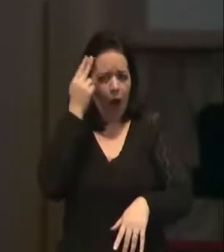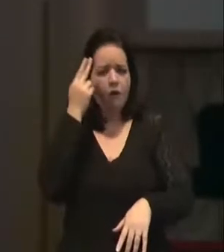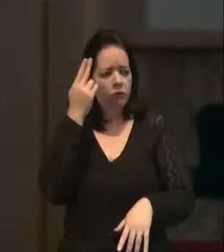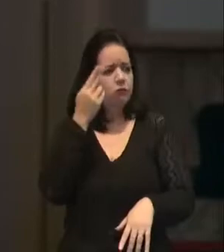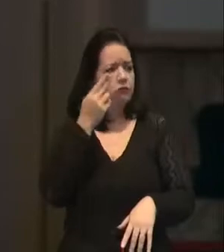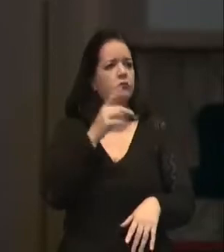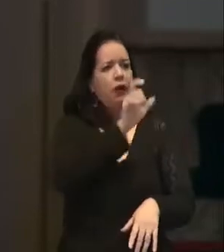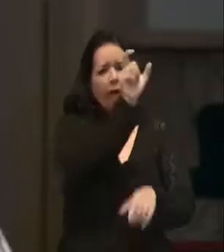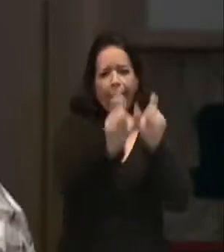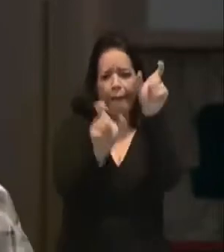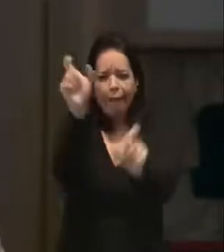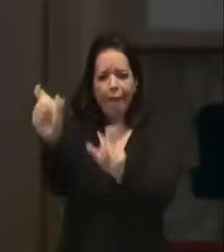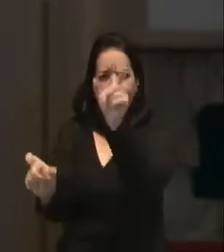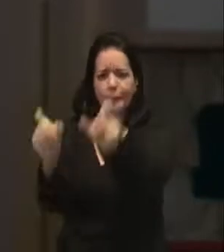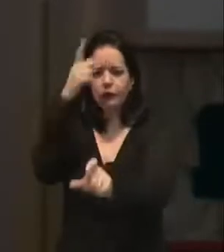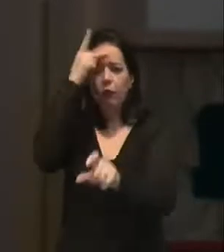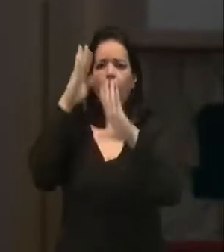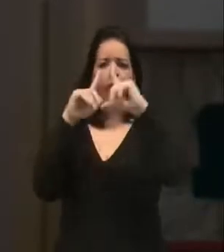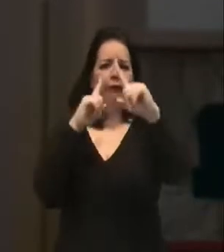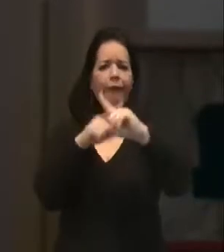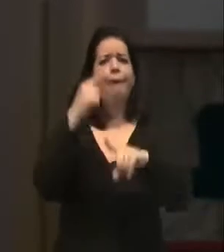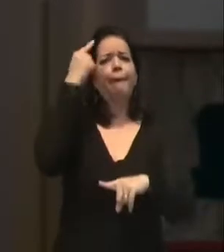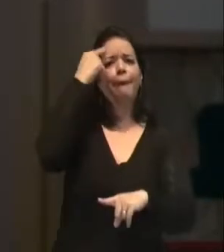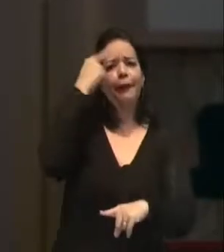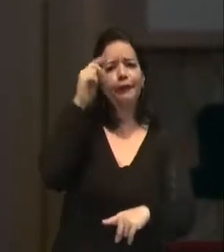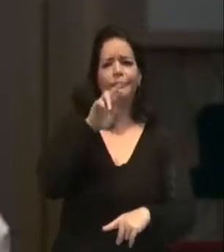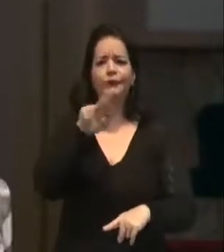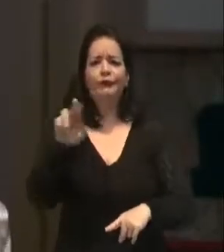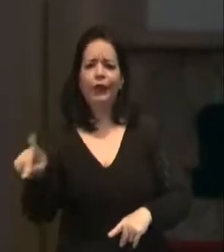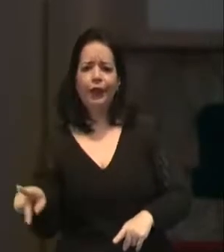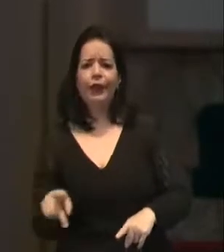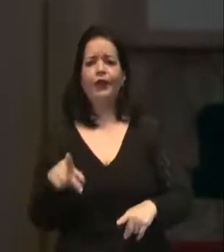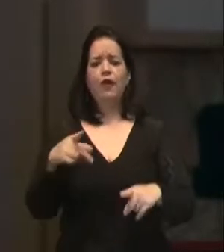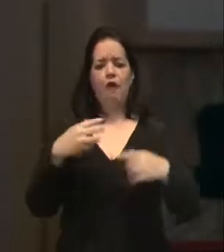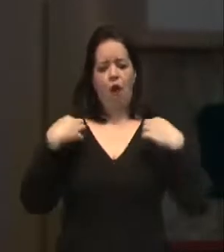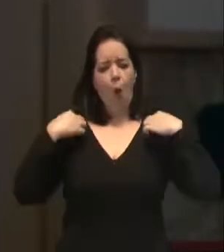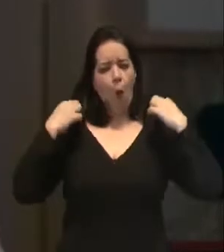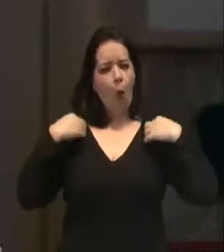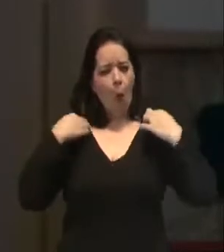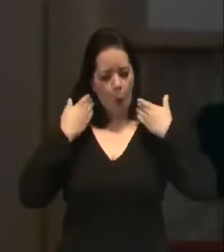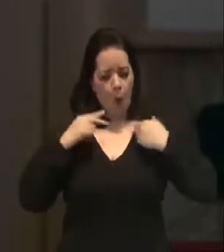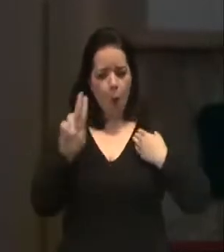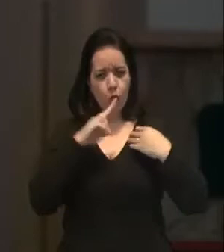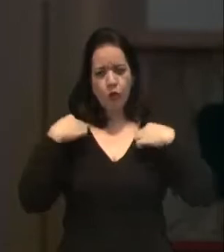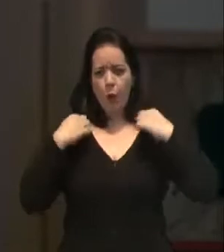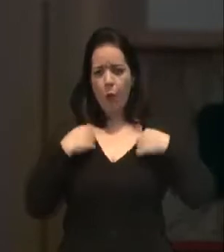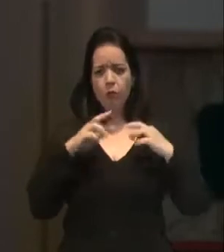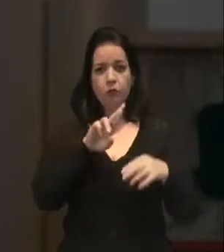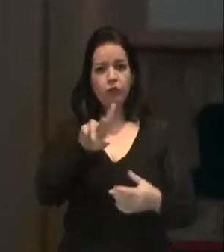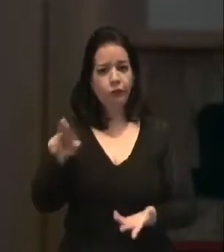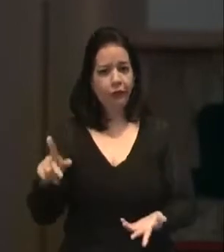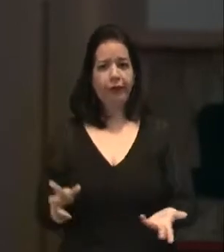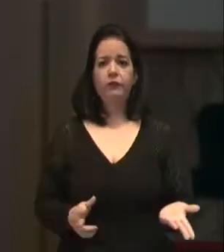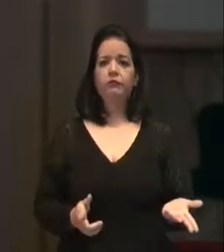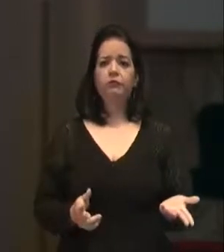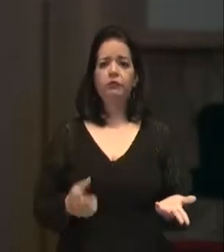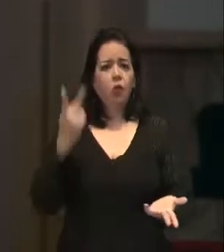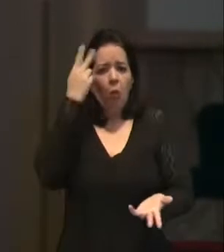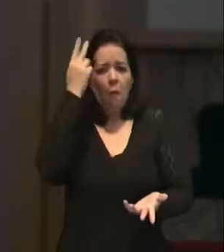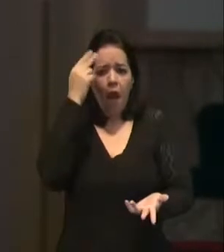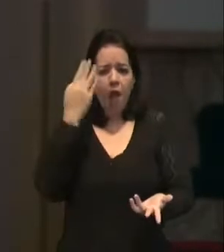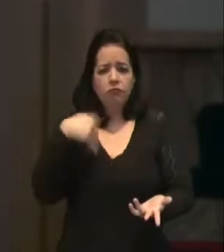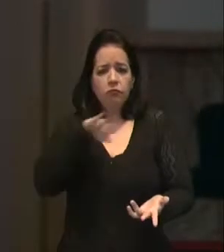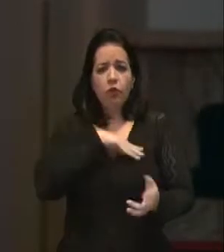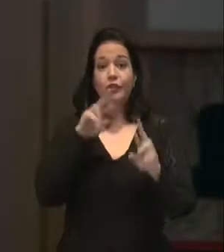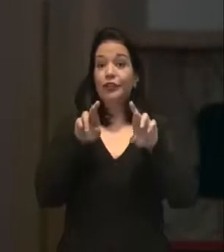todos diferentes, pensamos de modo diferente, nos vestimos, somos diferentes. Mas